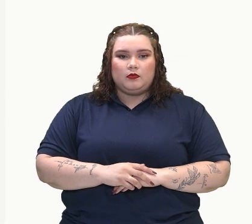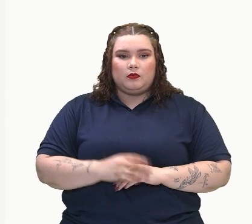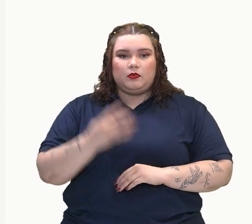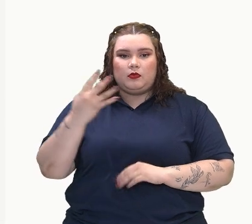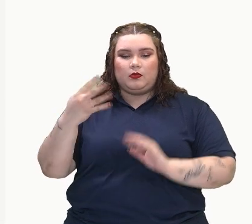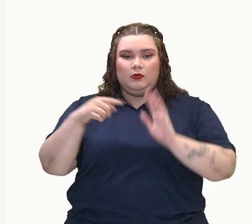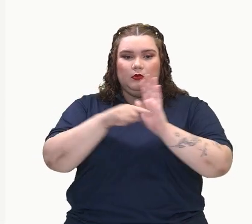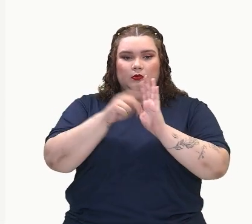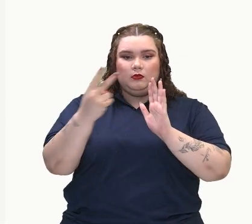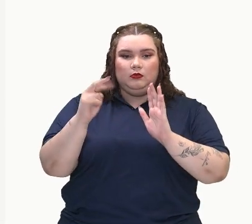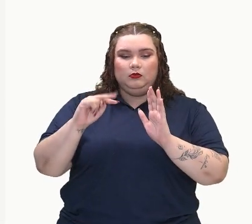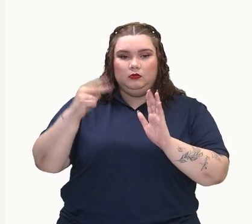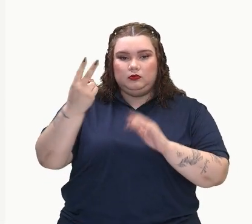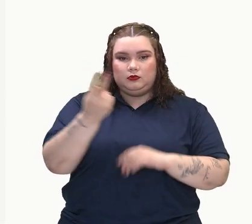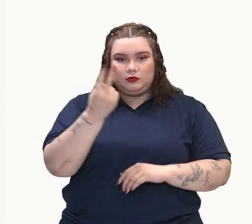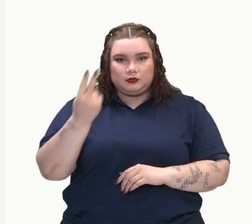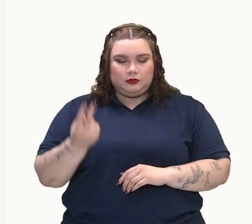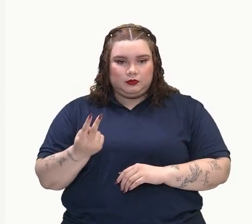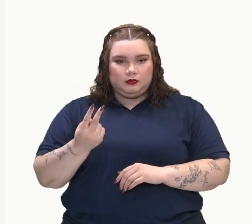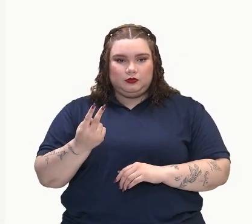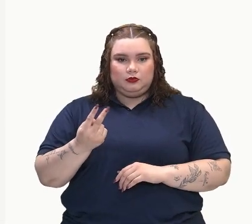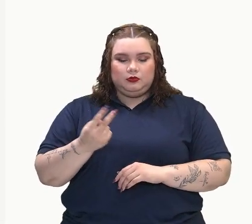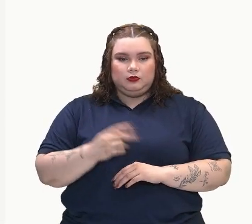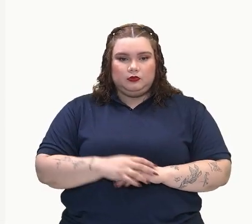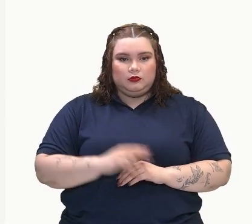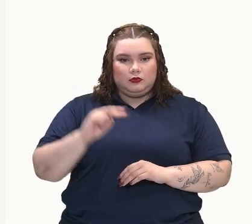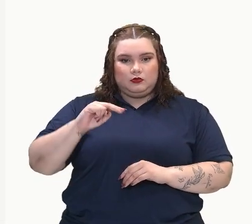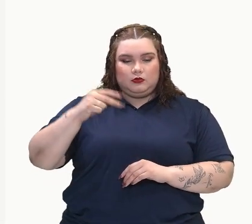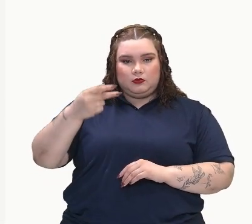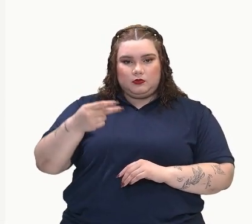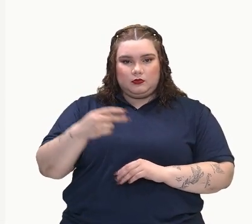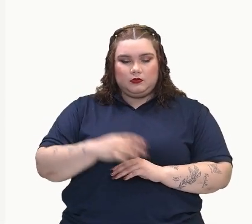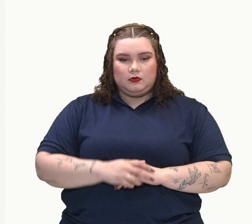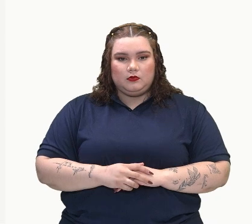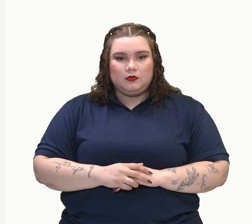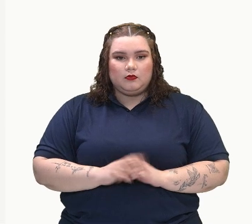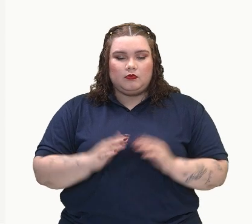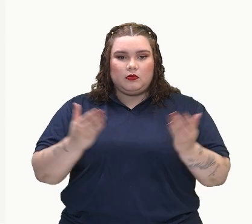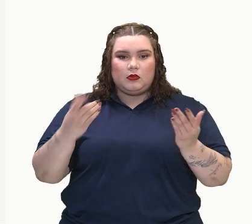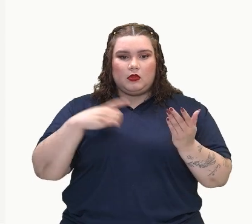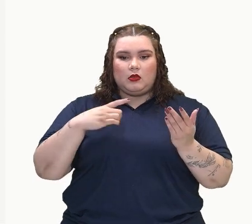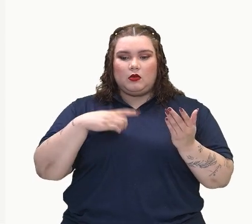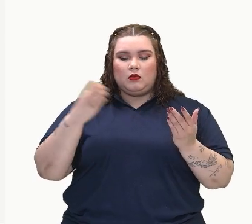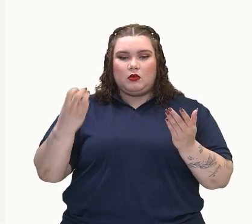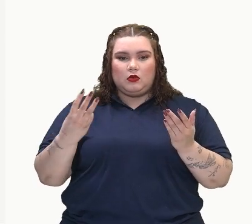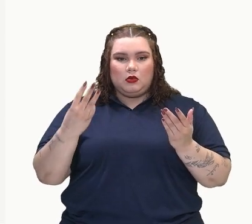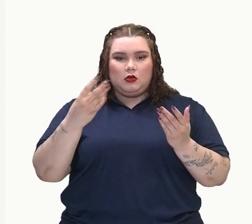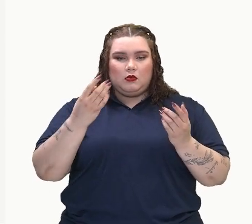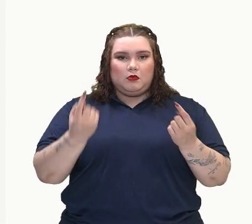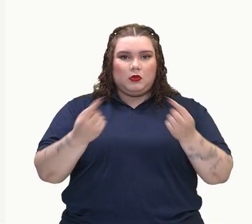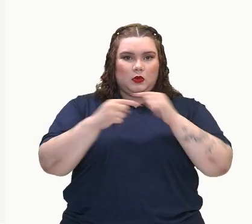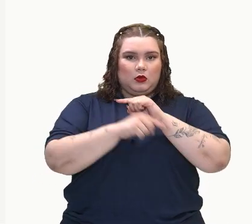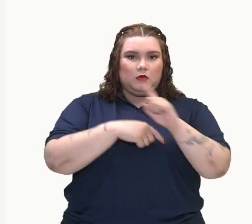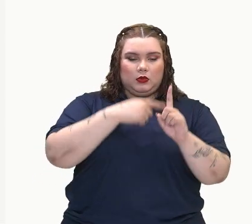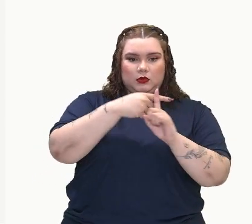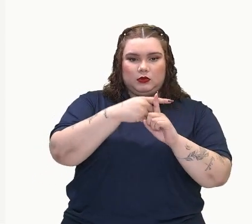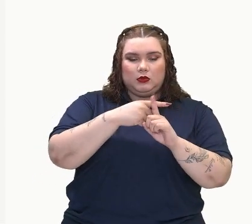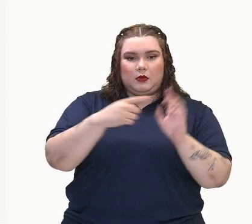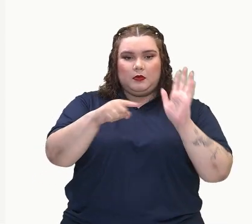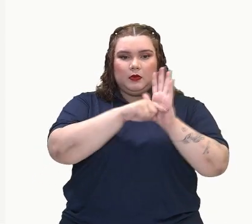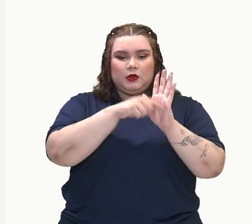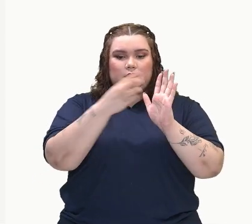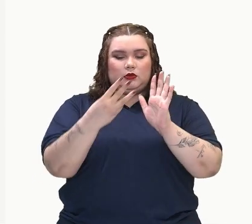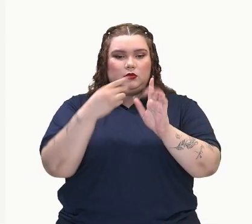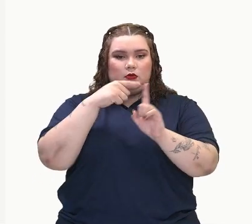menos 2 ao quadrado, 2. Então, eu vou ter 2 ao quadrado. Aqui, esse sinal aqui vai inverter o de dentro. Vai ficar positivo. Menos 3